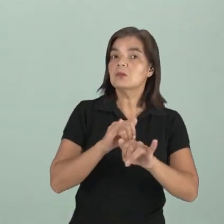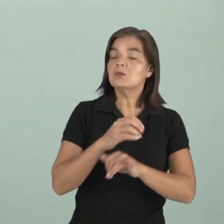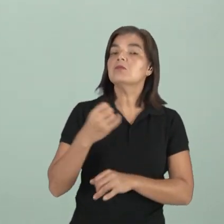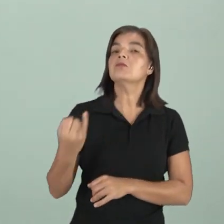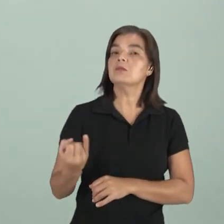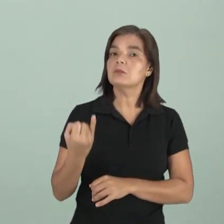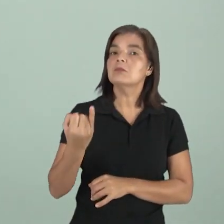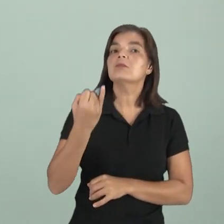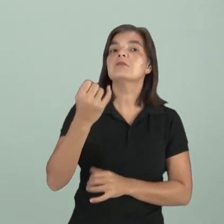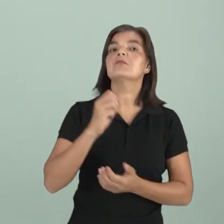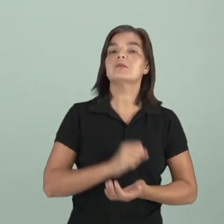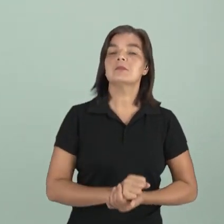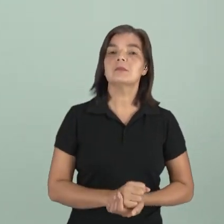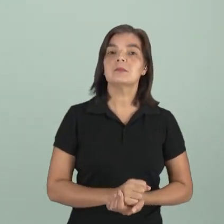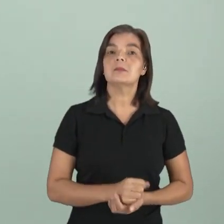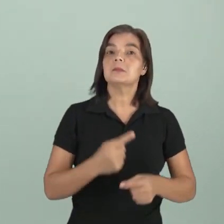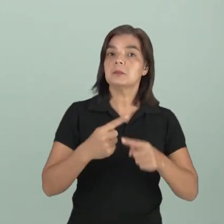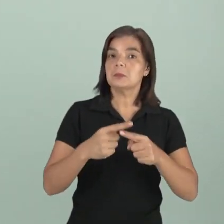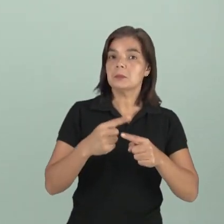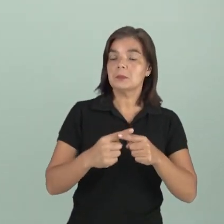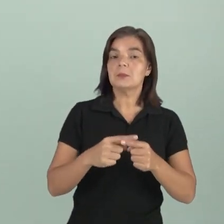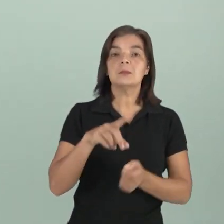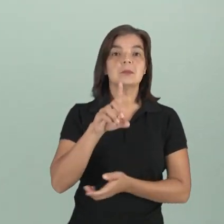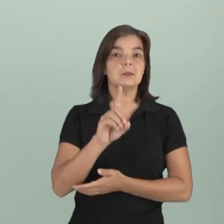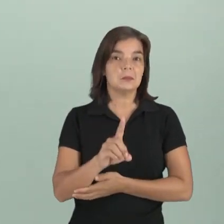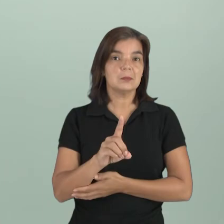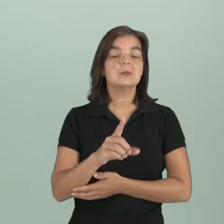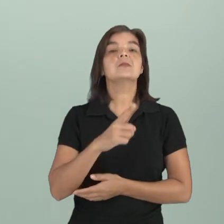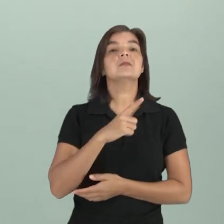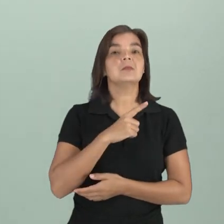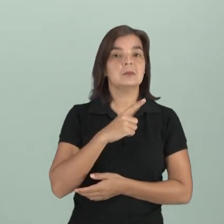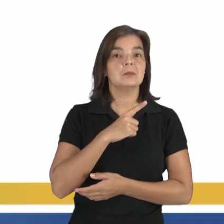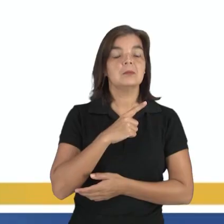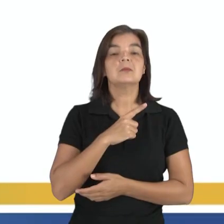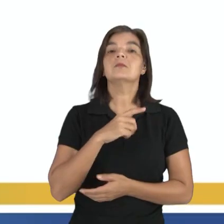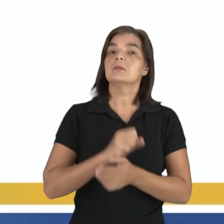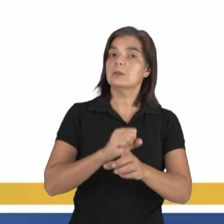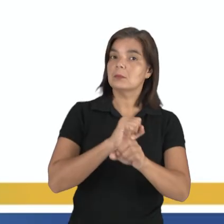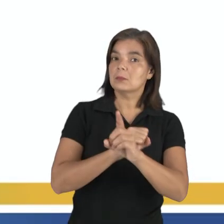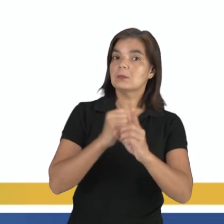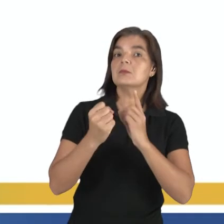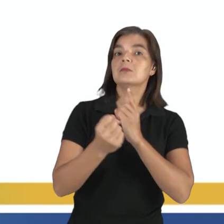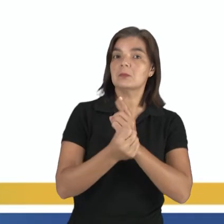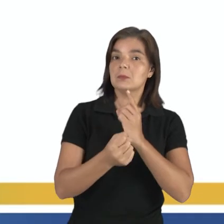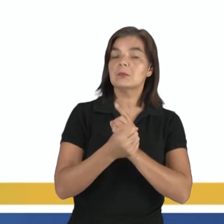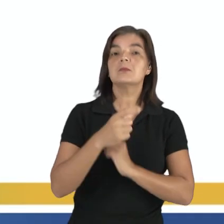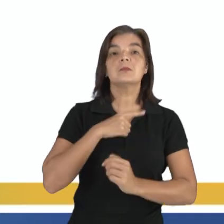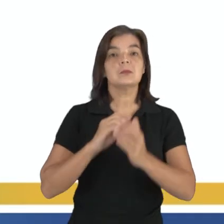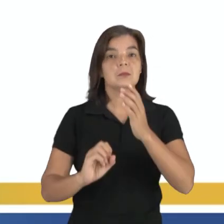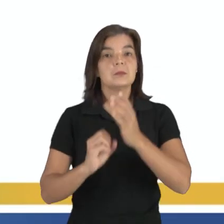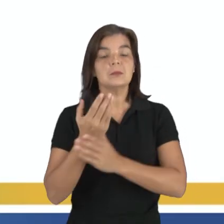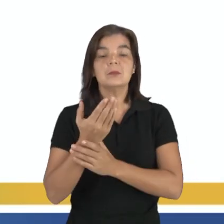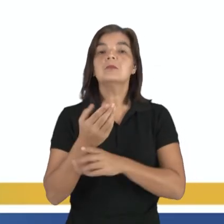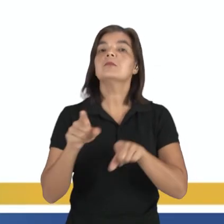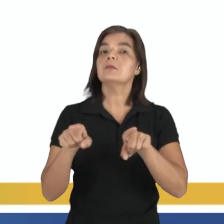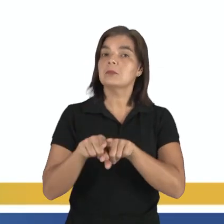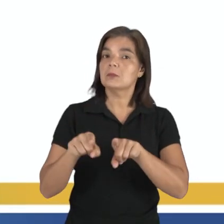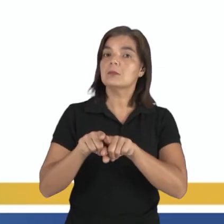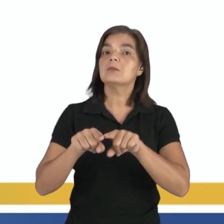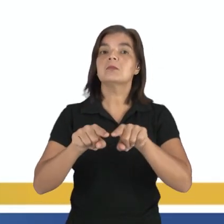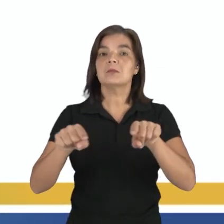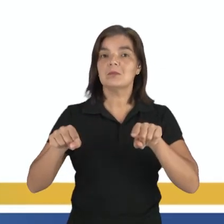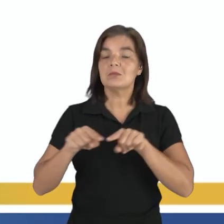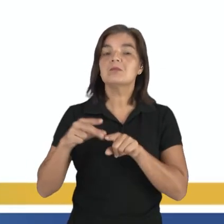bastante interessante, porque a alternativa D, ela também pondera que a sociedade civil ela tem origem na propriedade